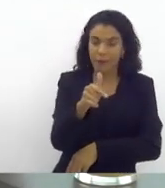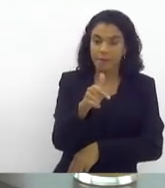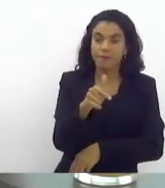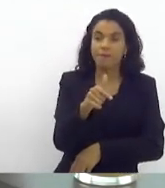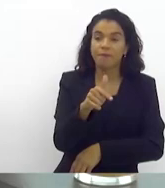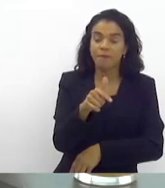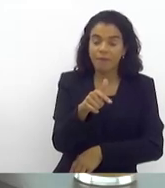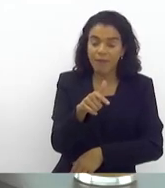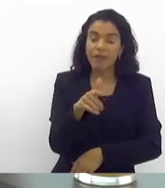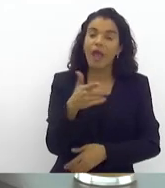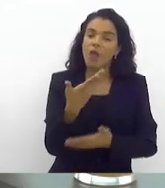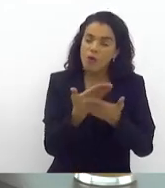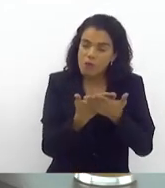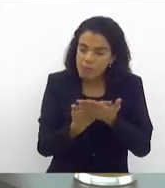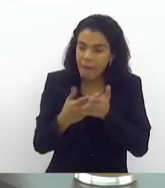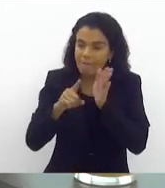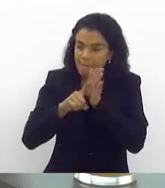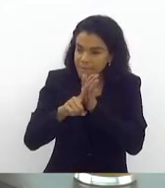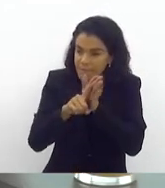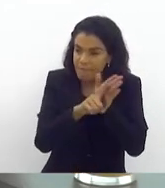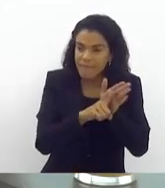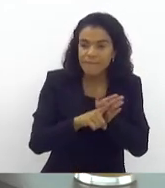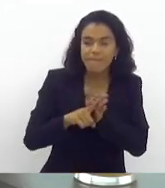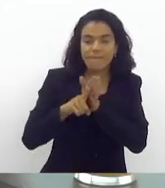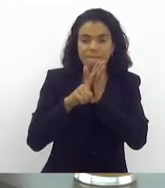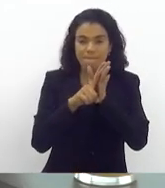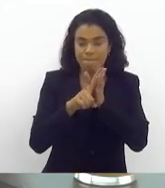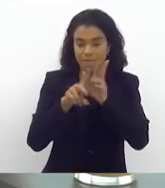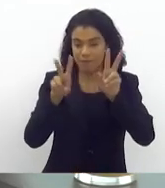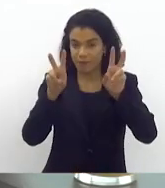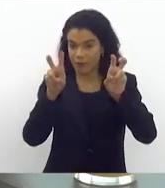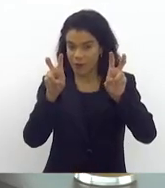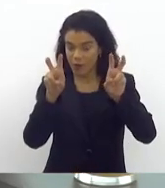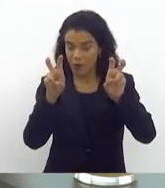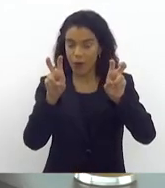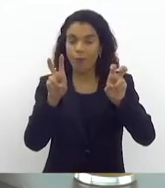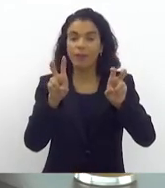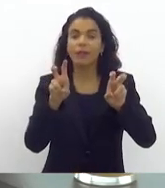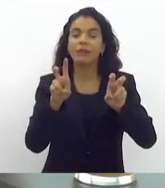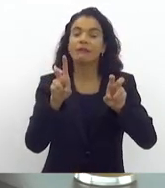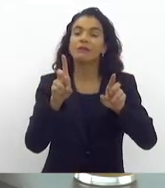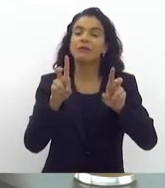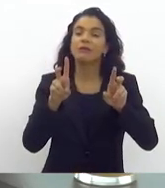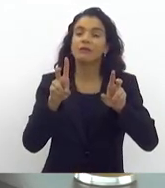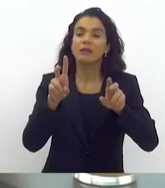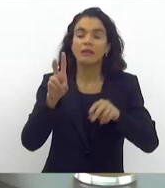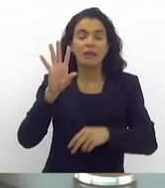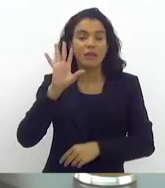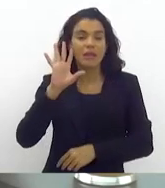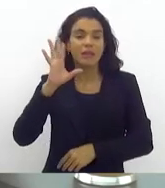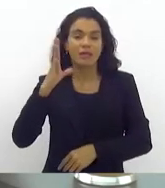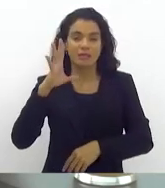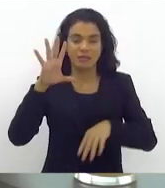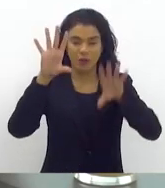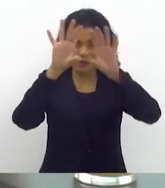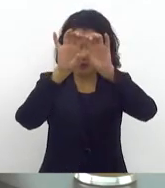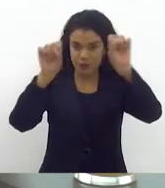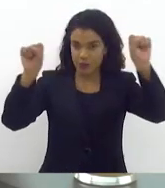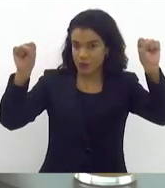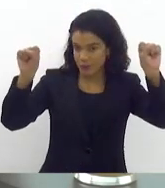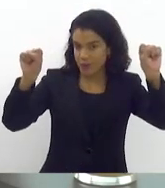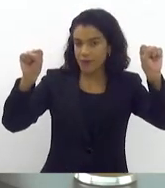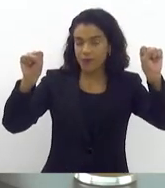e aí fiz esse estudo de pesquisa com decisões do Supremo. E, salvo o erro de